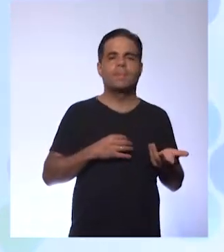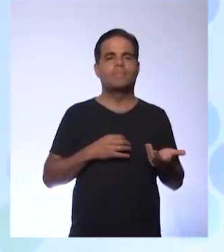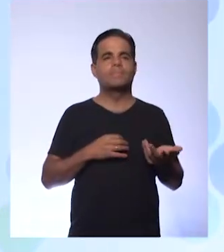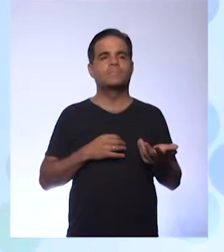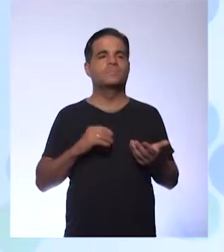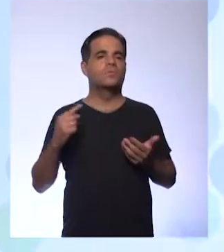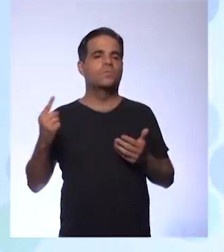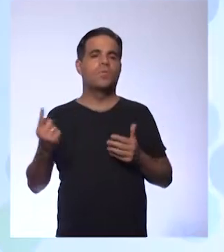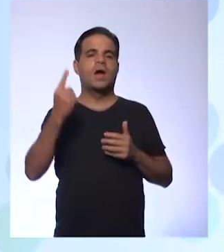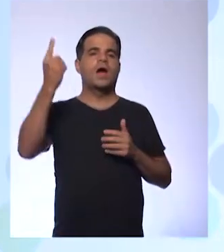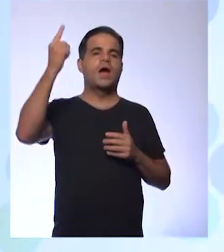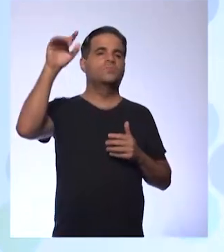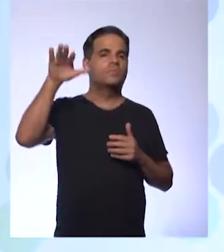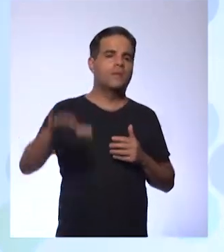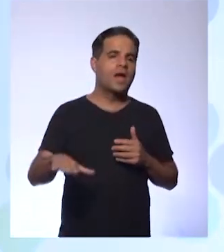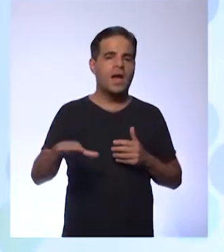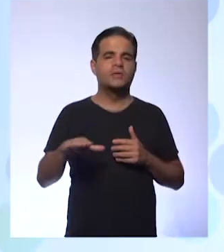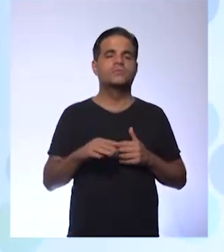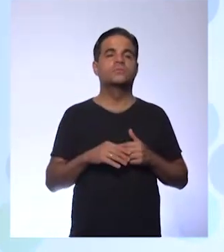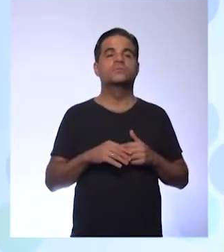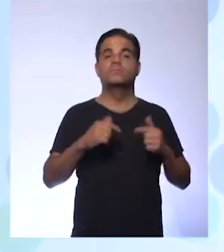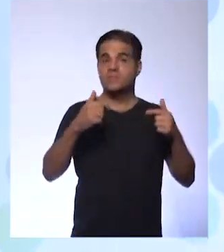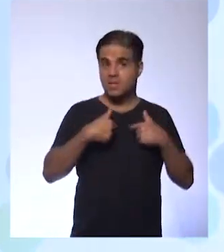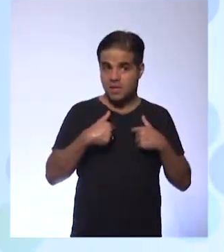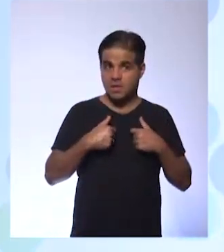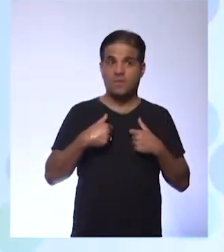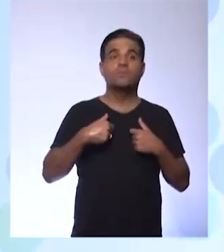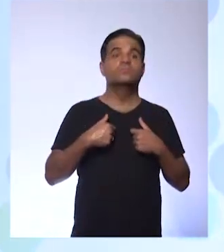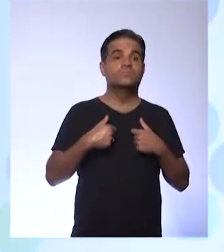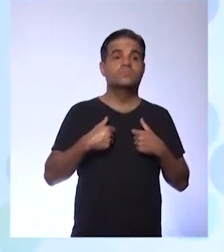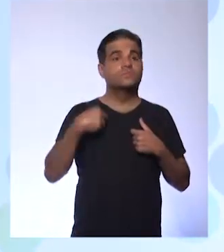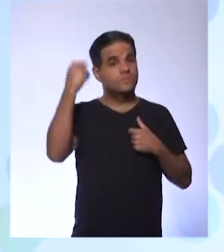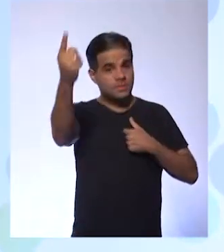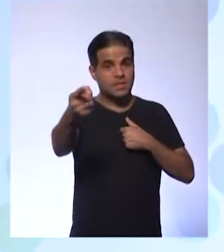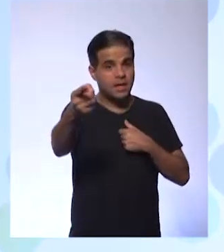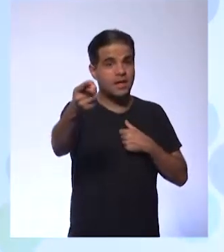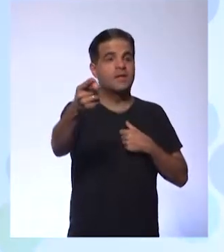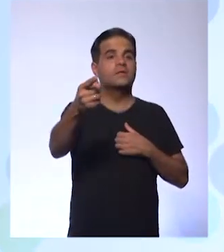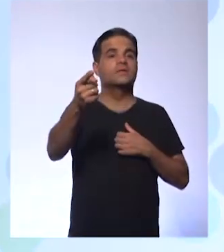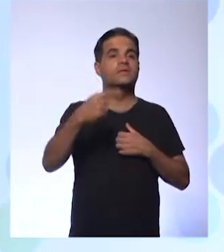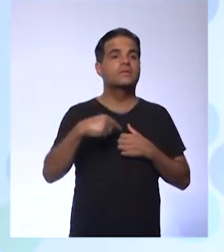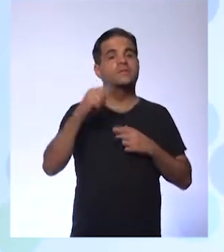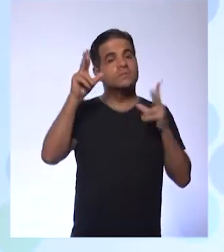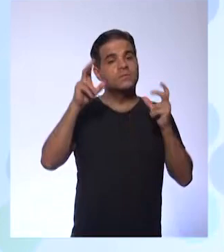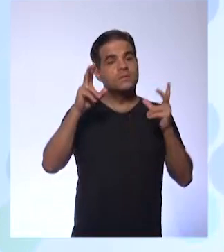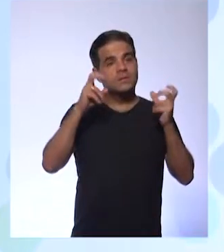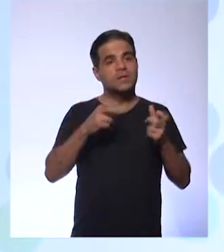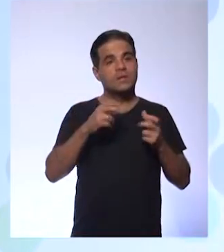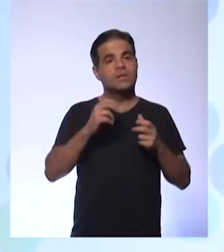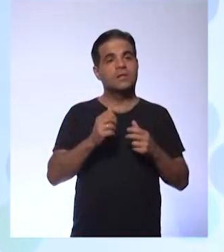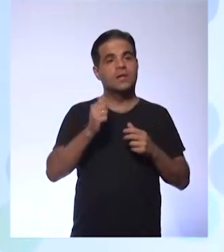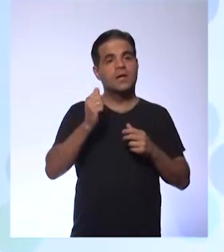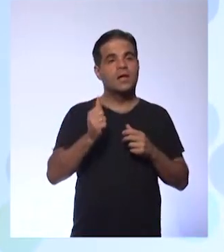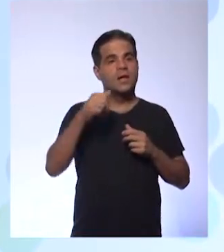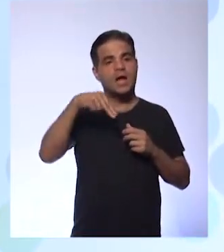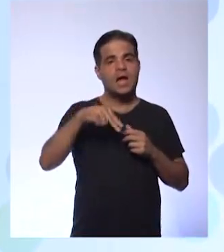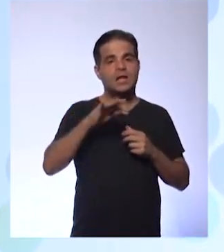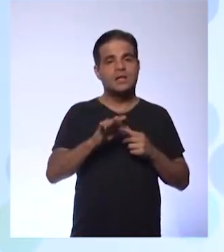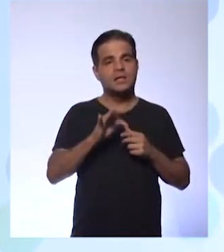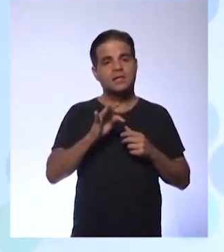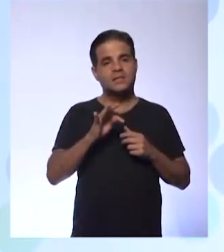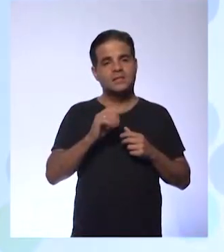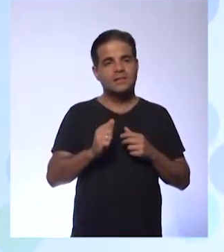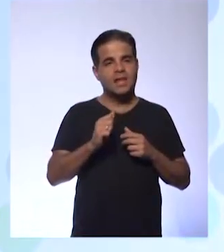no alto e baixo, mas eu e você são termos antagônicos, são